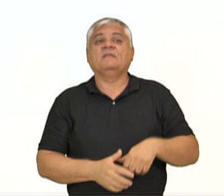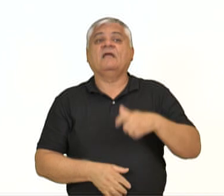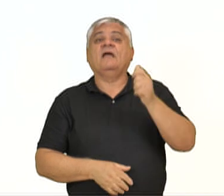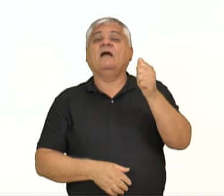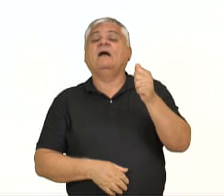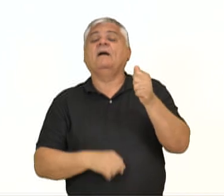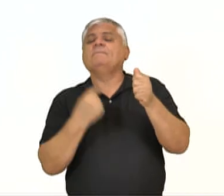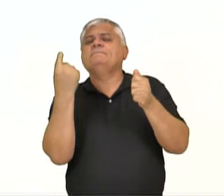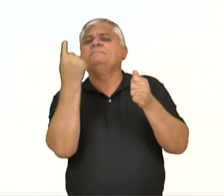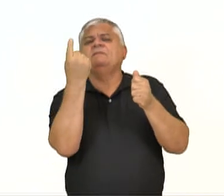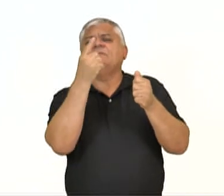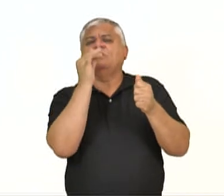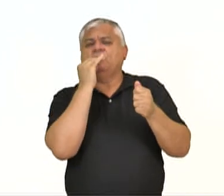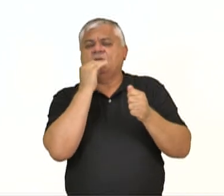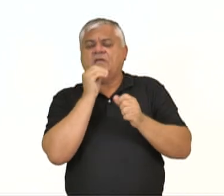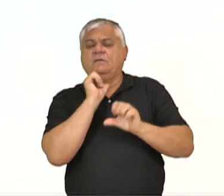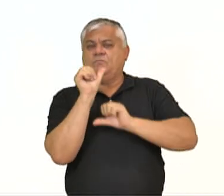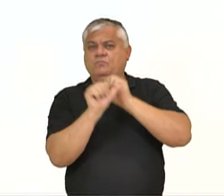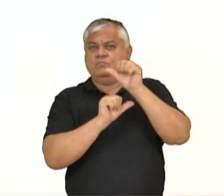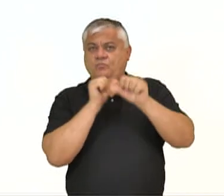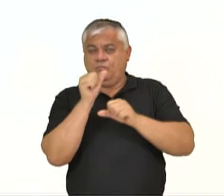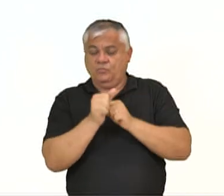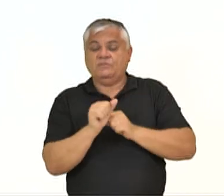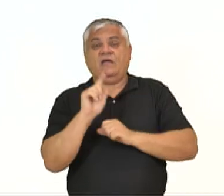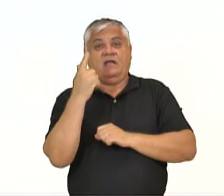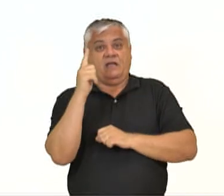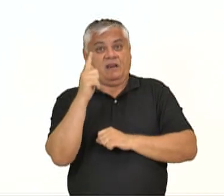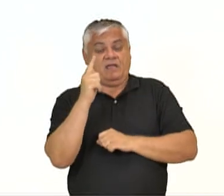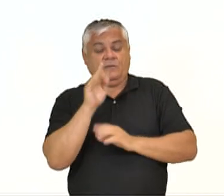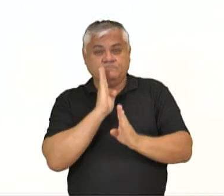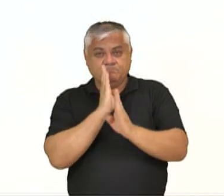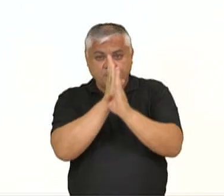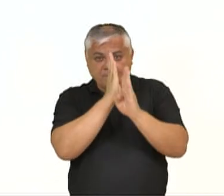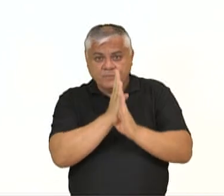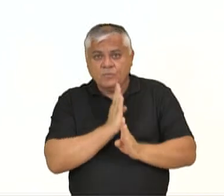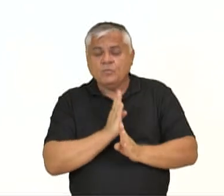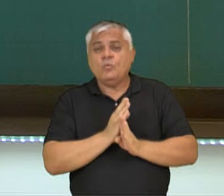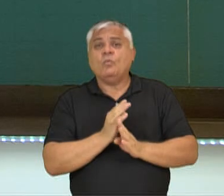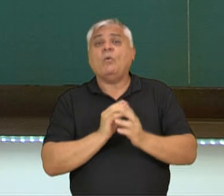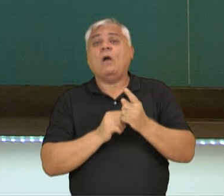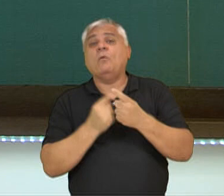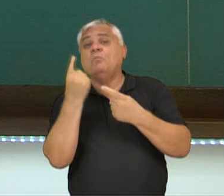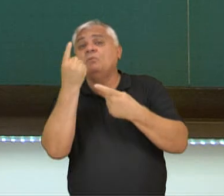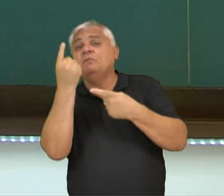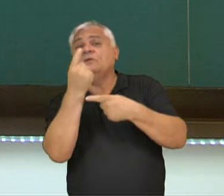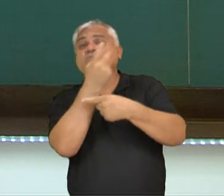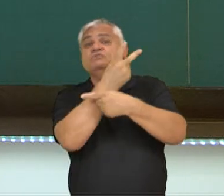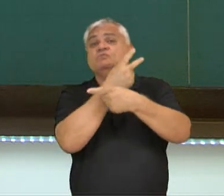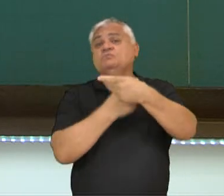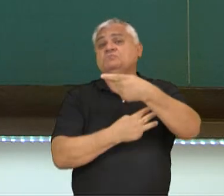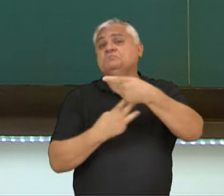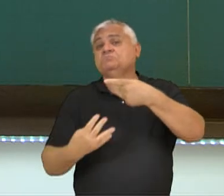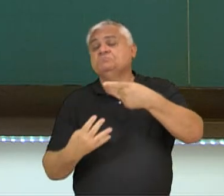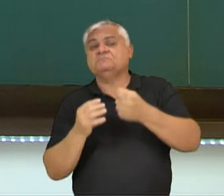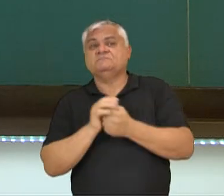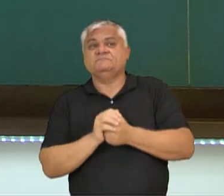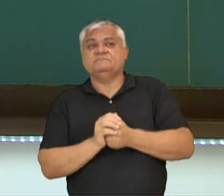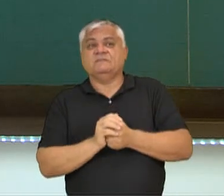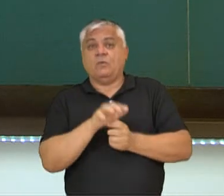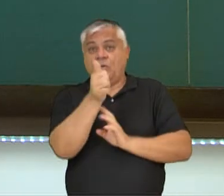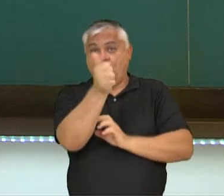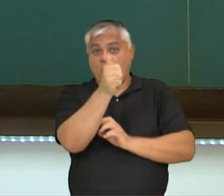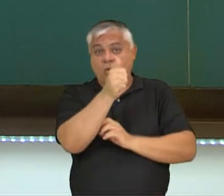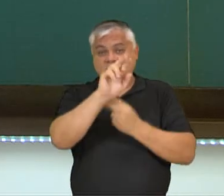a primeira coisa que eu fiz foi transformar esse ângulo em graus para que eu possa identificar em qual quadrante ele está. Então, 11π